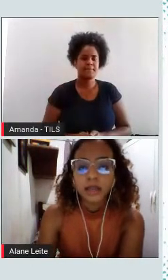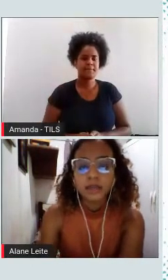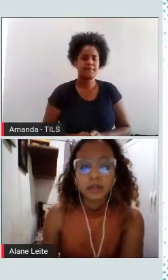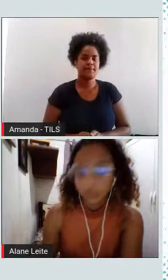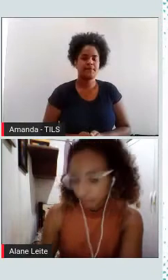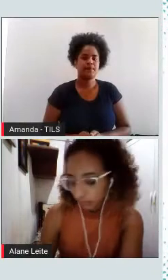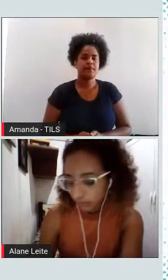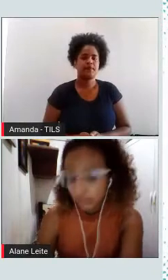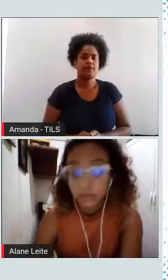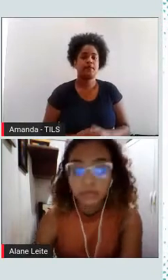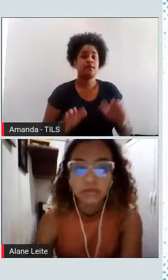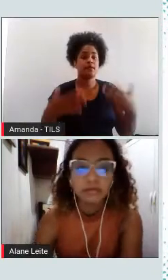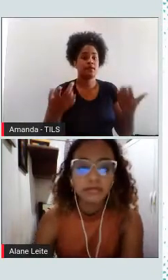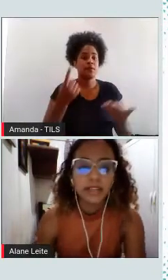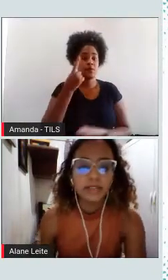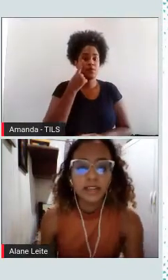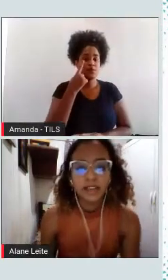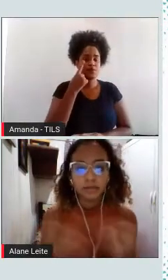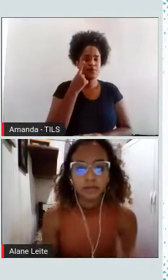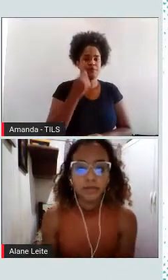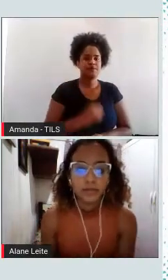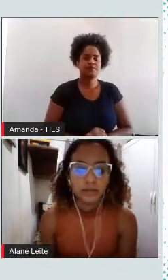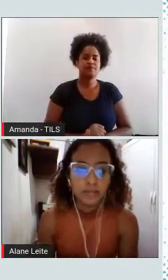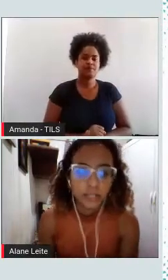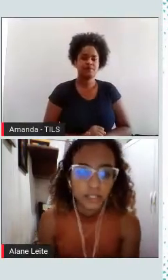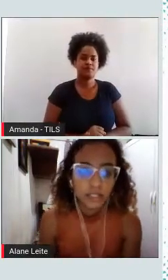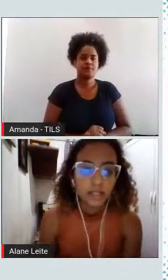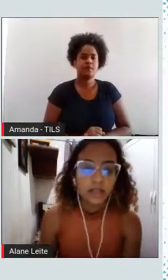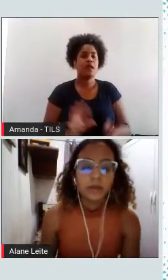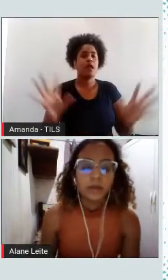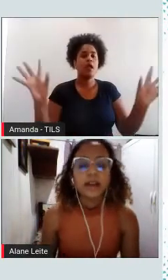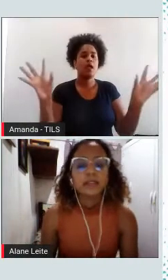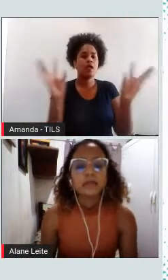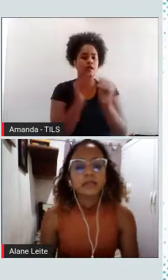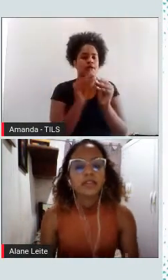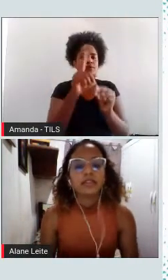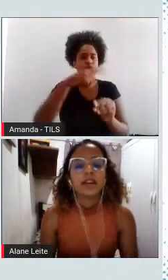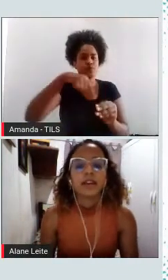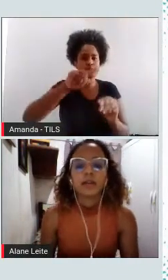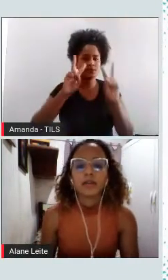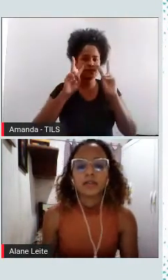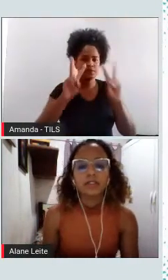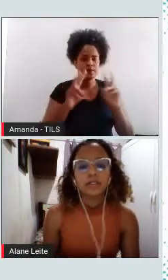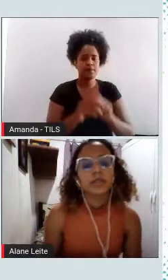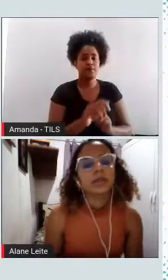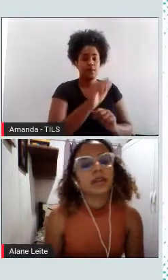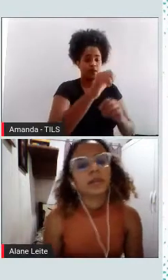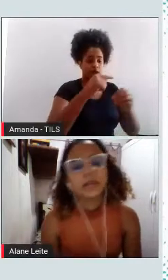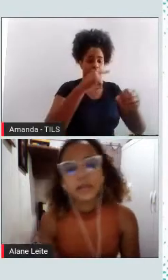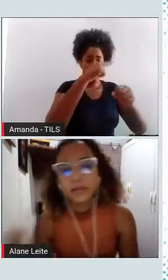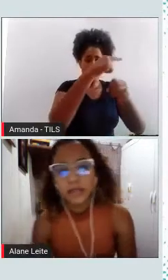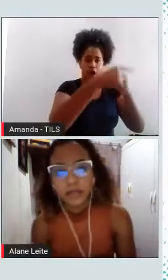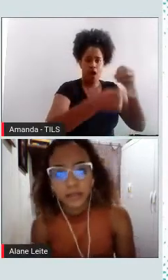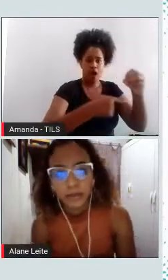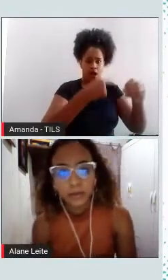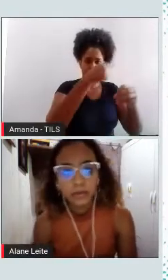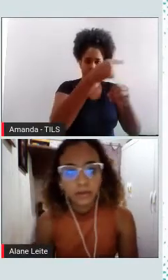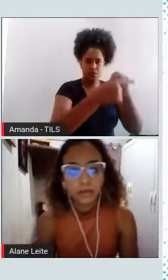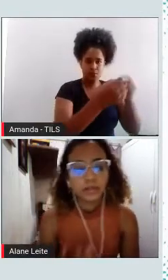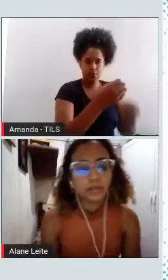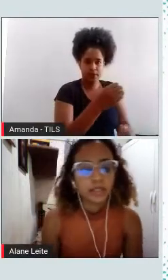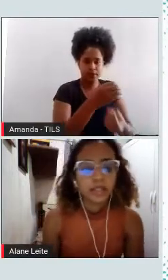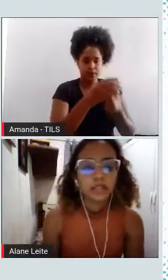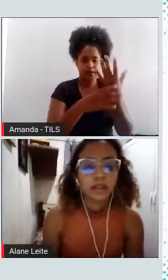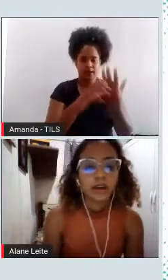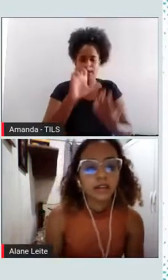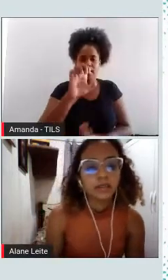Aí aqui eu trouxe um breve resumo para vocês. O átomo ele vai constituir o elemento químico, como eu